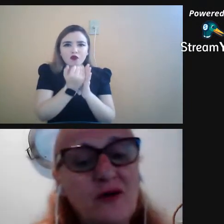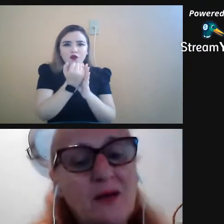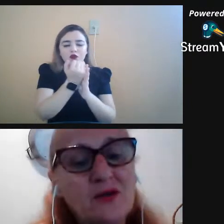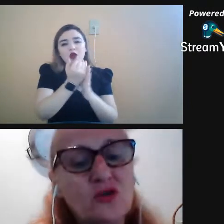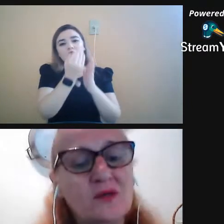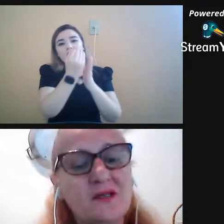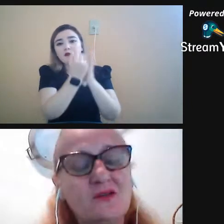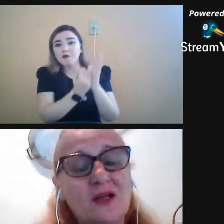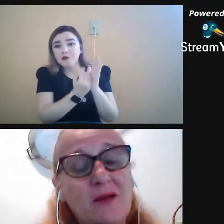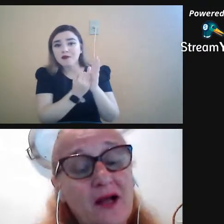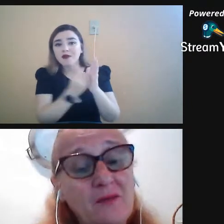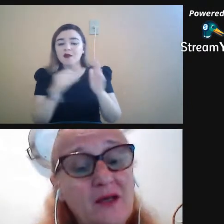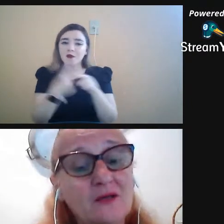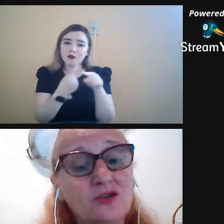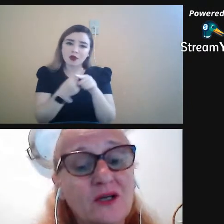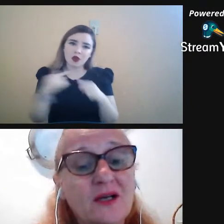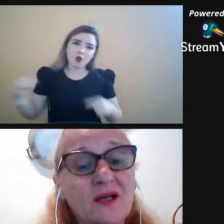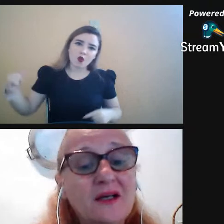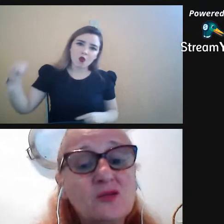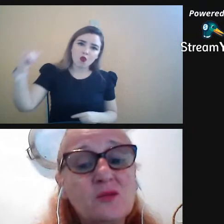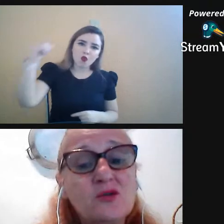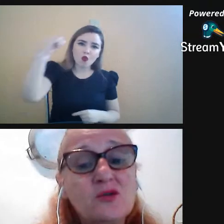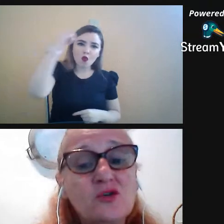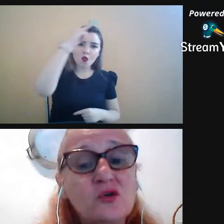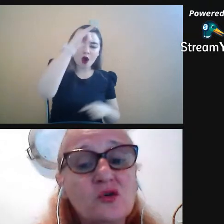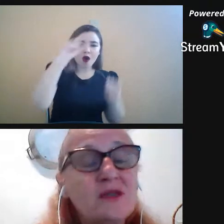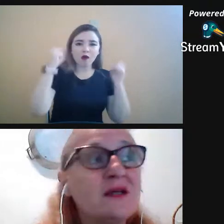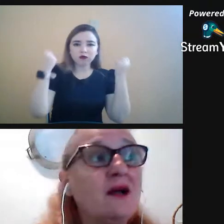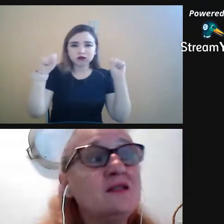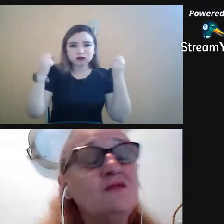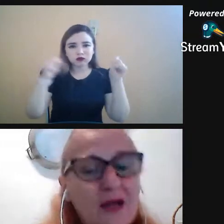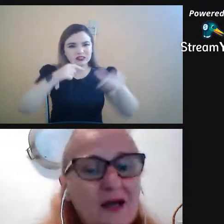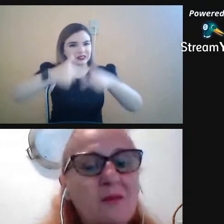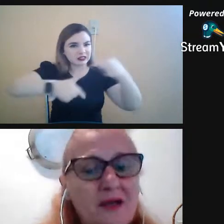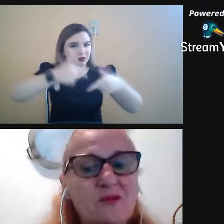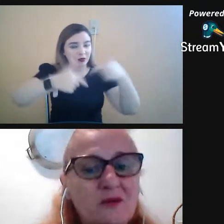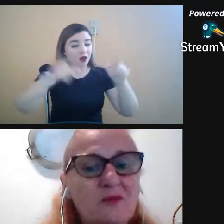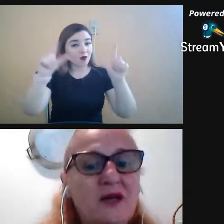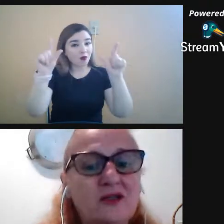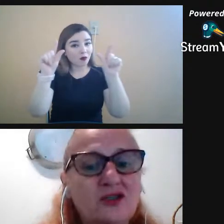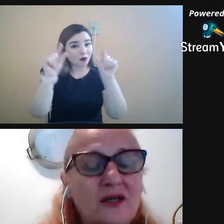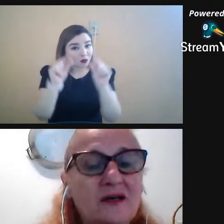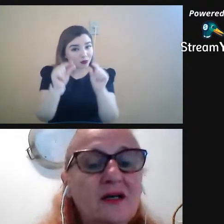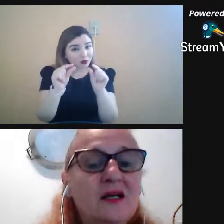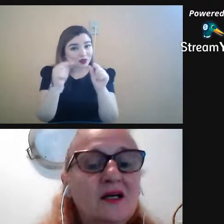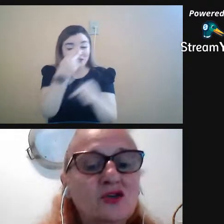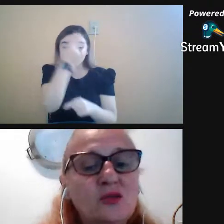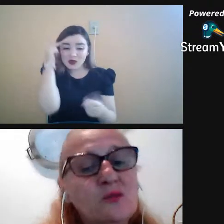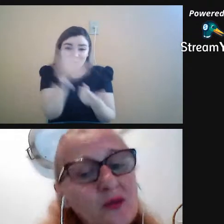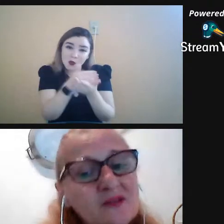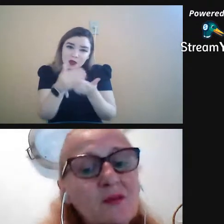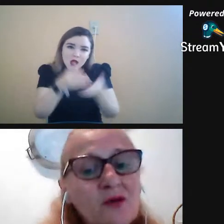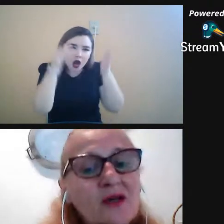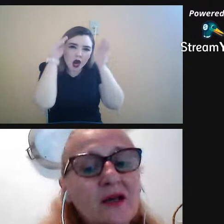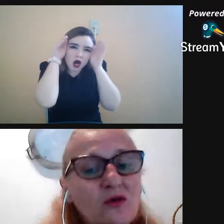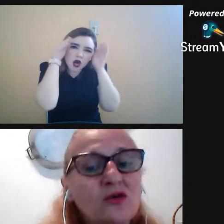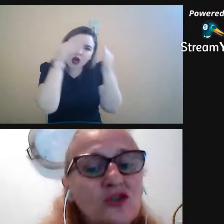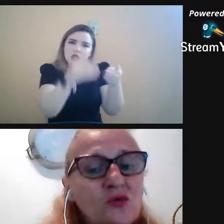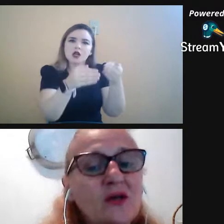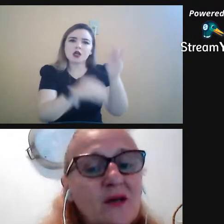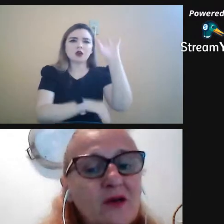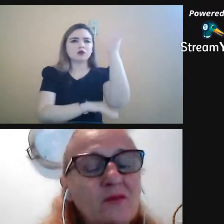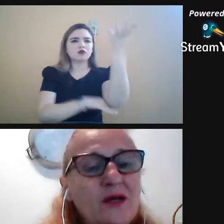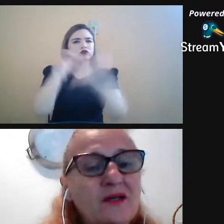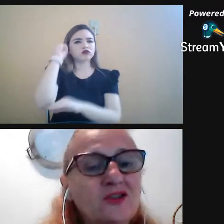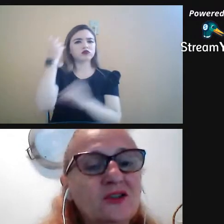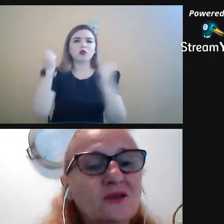e as fábricas começaram a trabalhar menos. E as pessoas começaram a se voltar para esse meio ambiente, né? Nós temos primeiro que saber o que é ecologia,